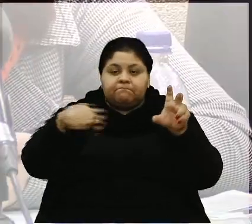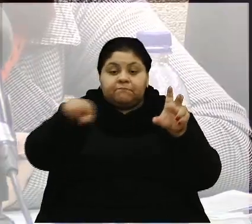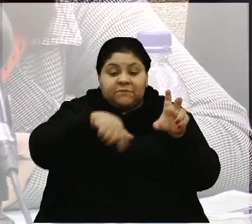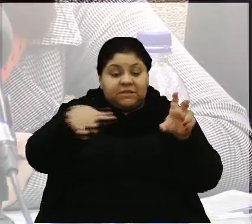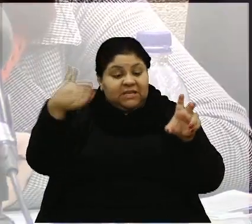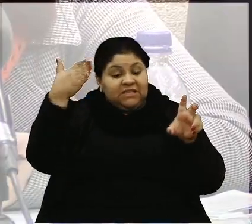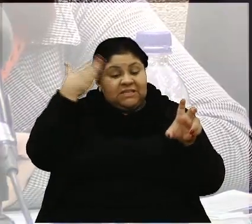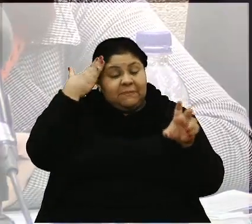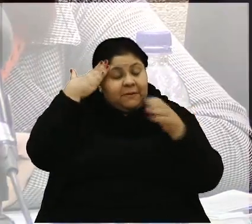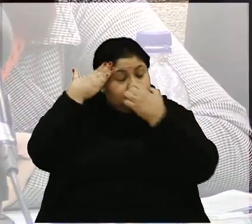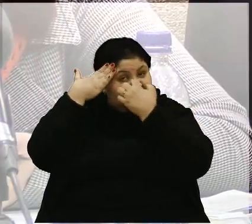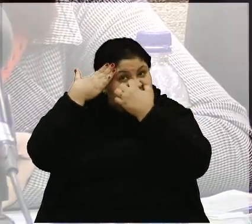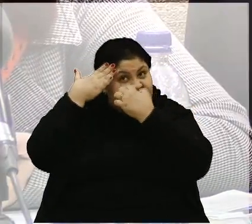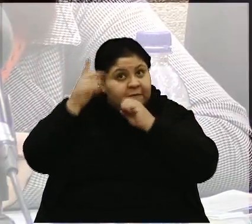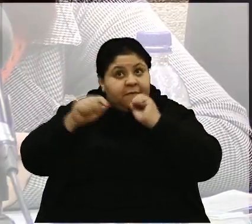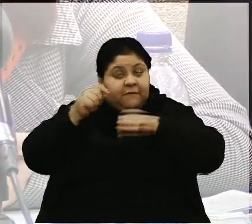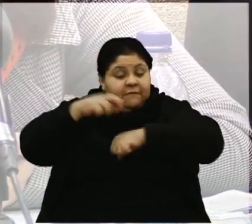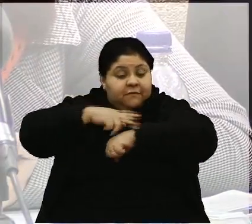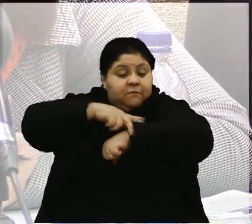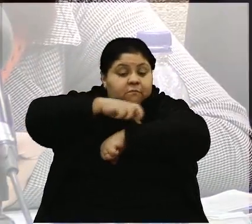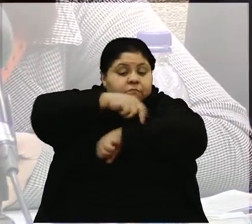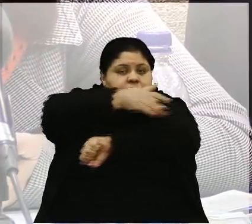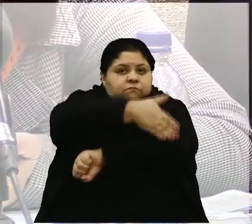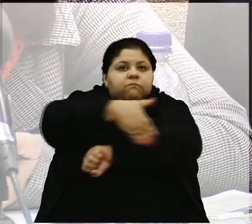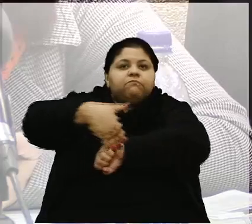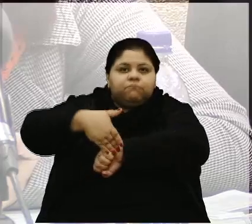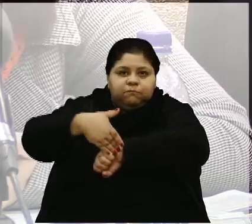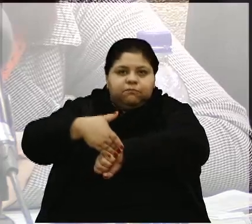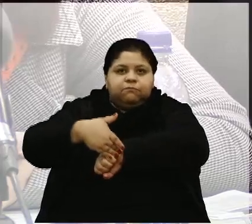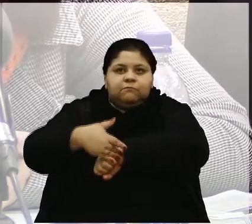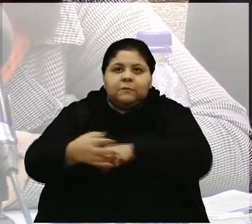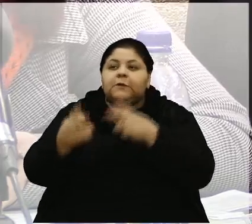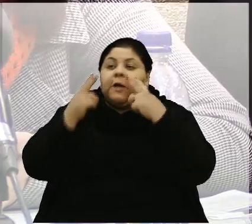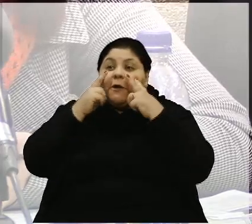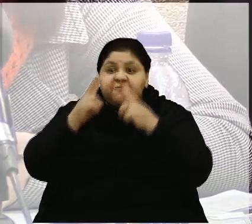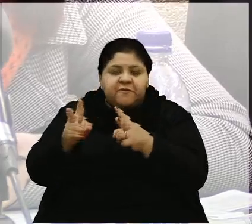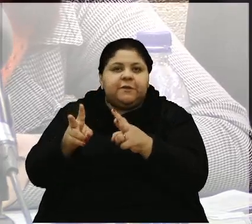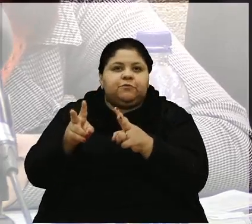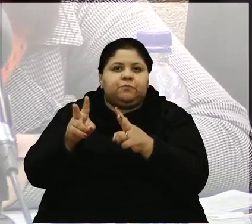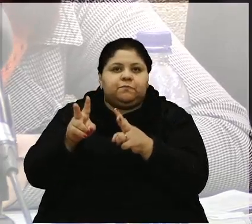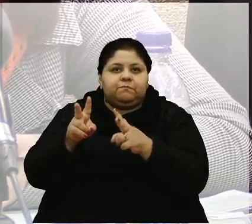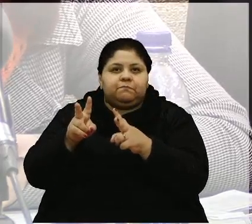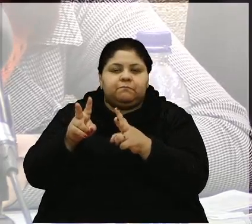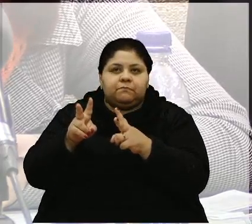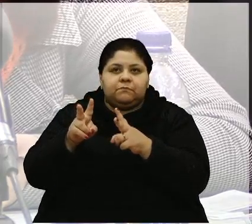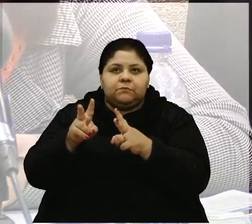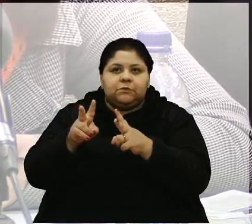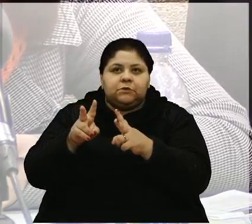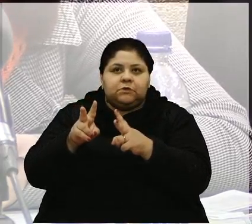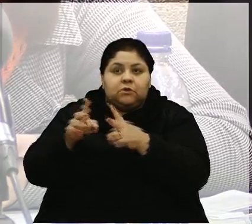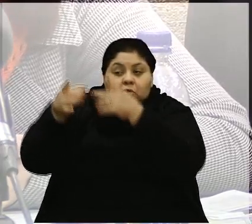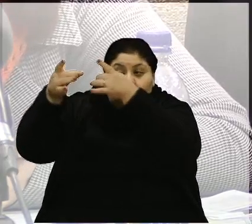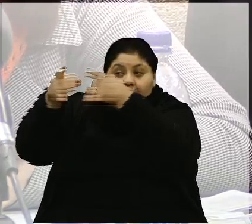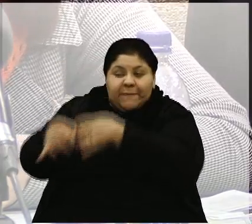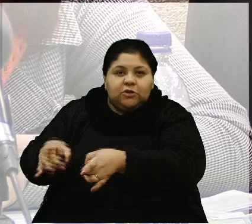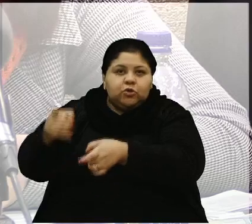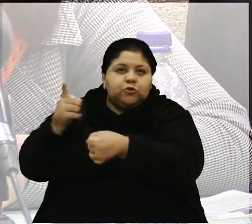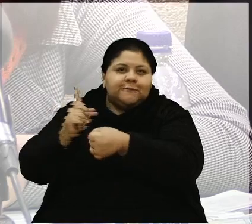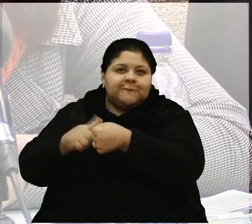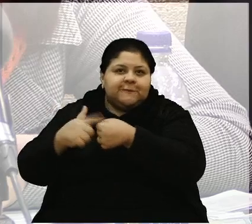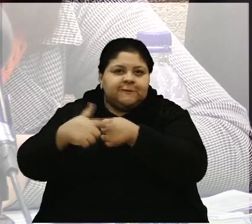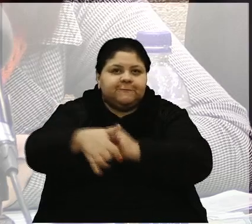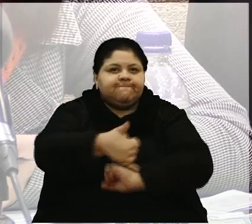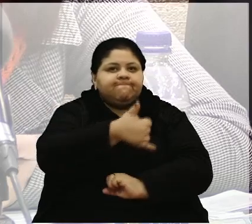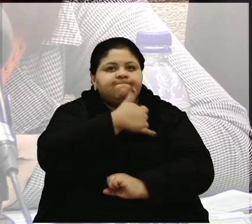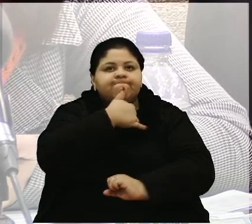sabendo que quem anda nas ruas tá vendo, né? Tá vendo o desleixo da nossa cidade. É triste